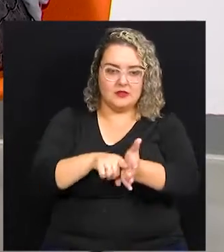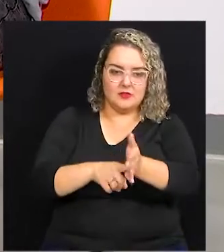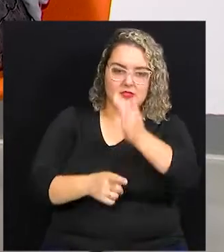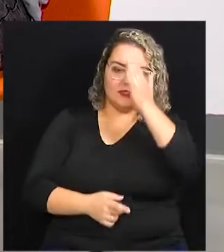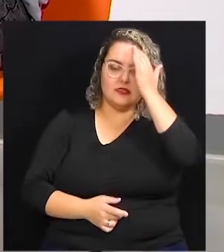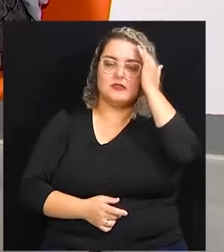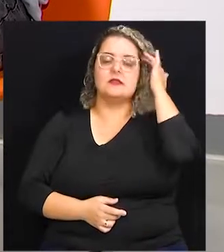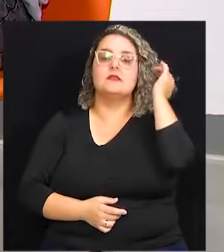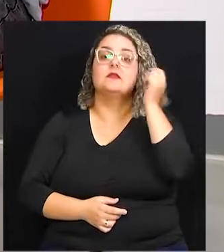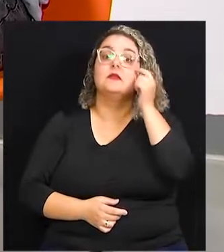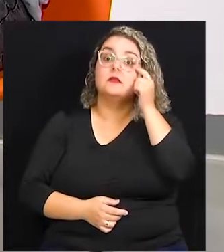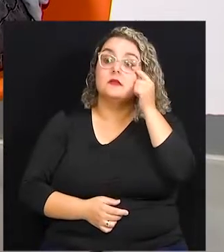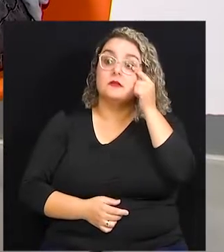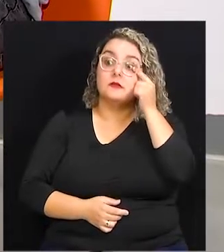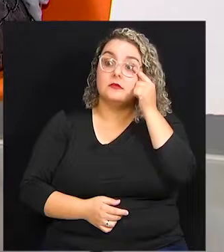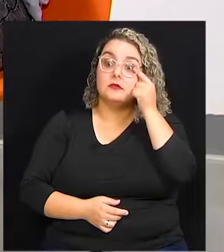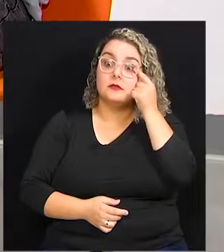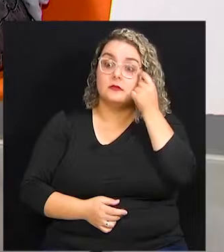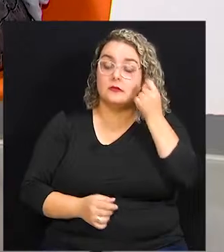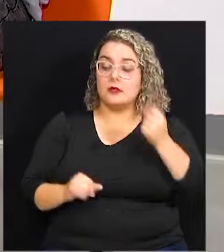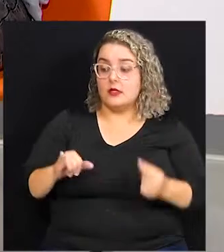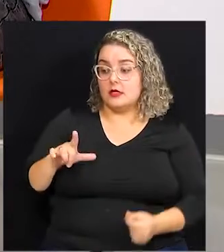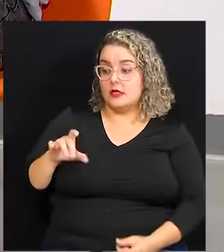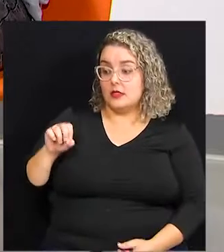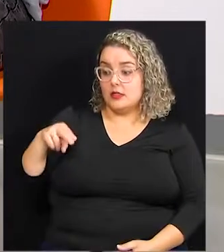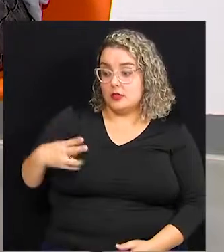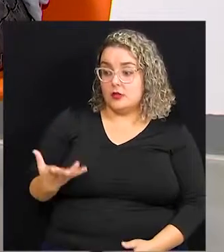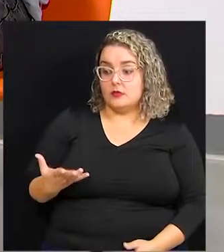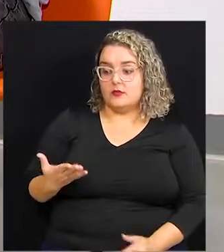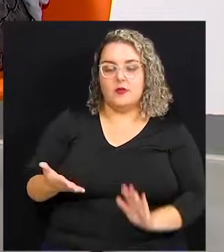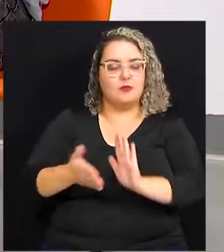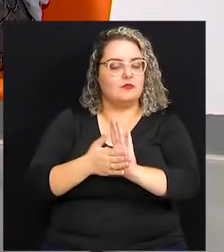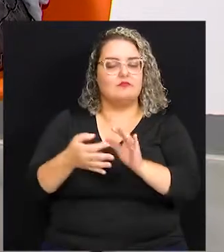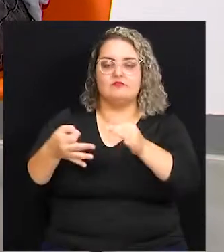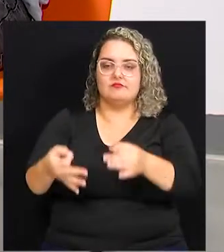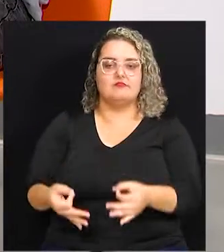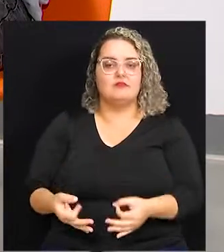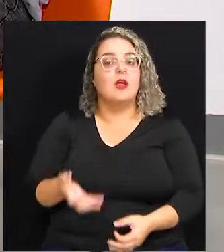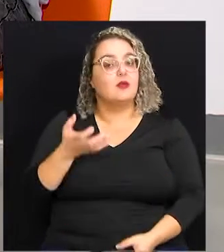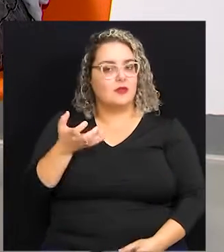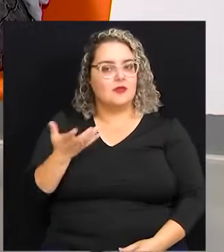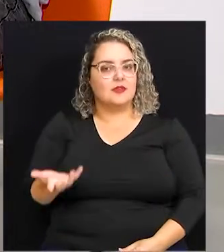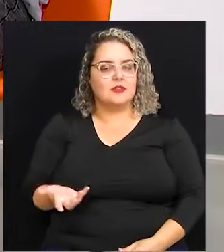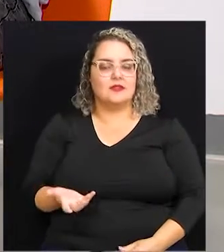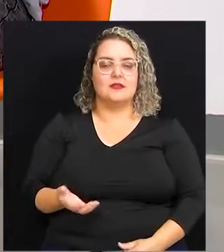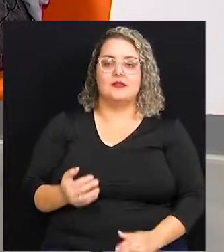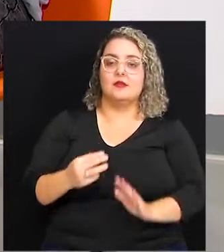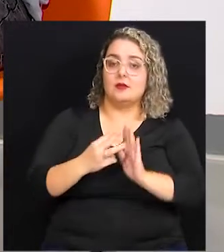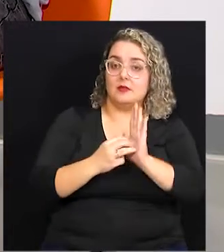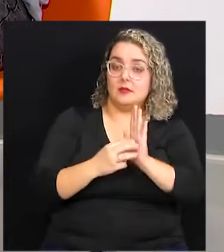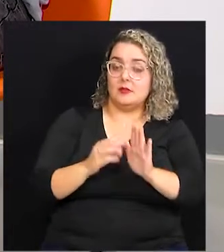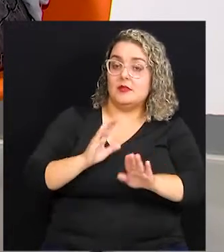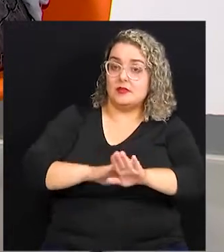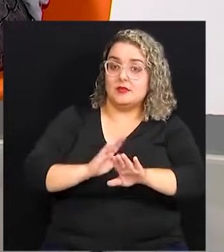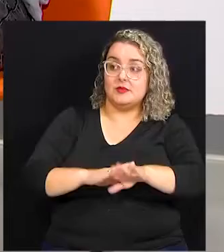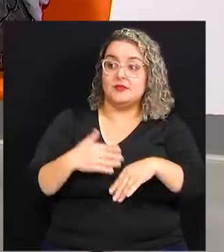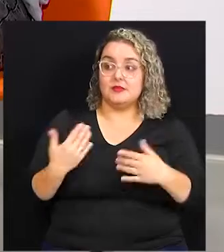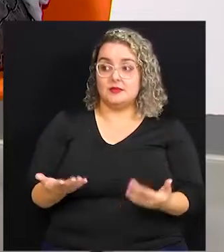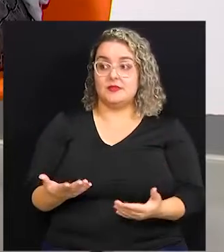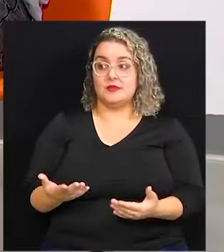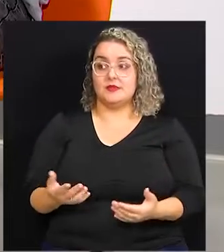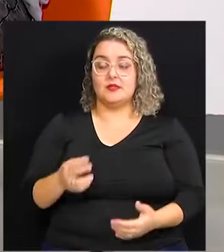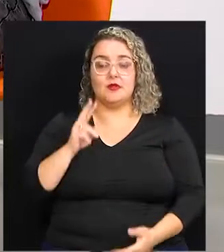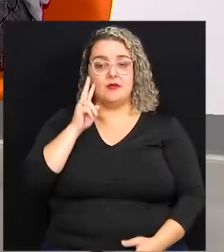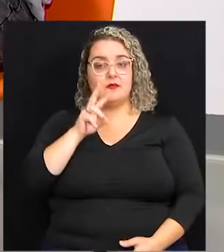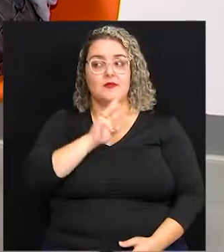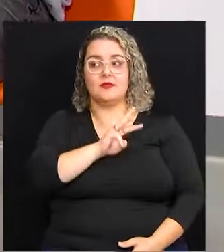Pesquisa e etc. Então, quando eu conheci a Ilum, parece que foi a proposta certa, assim, justamente o que eu estava querendo, ainda mais com metodologia ativa. Então, eu